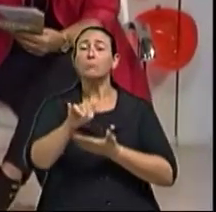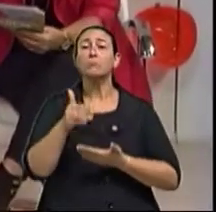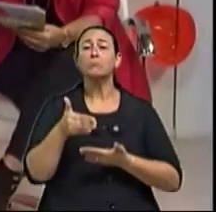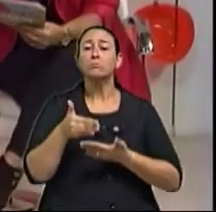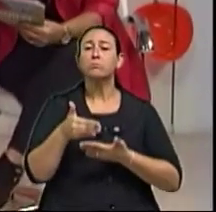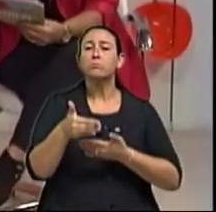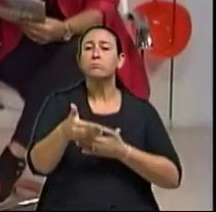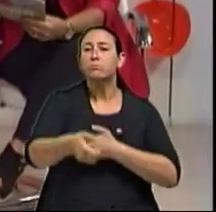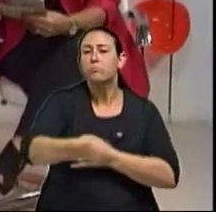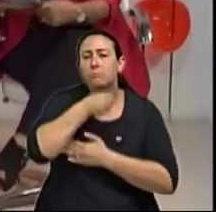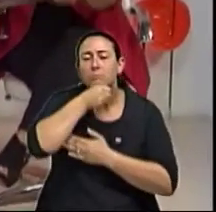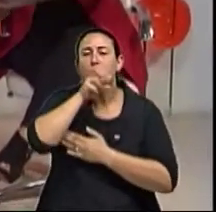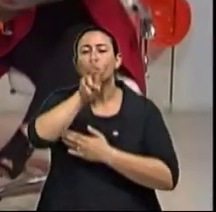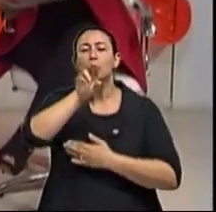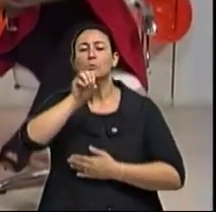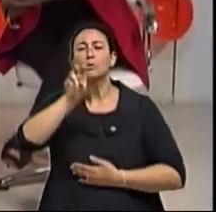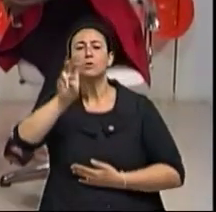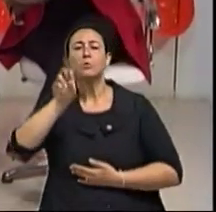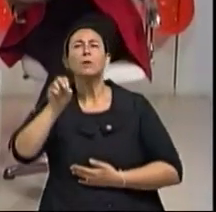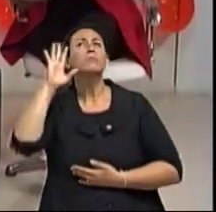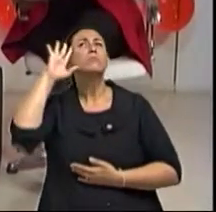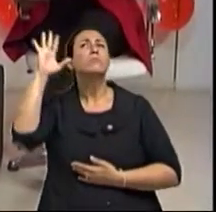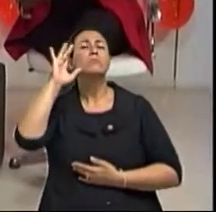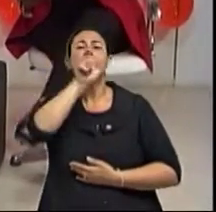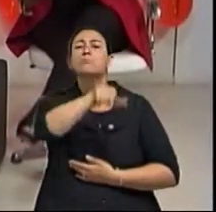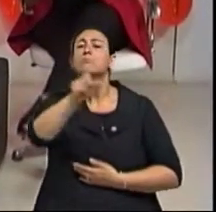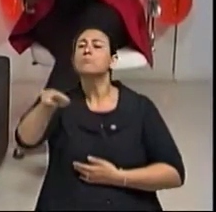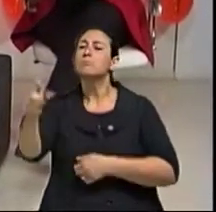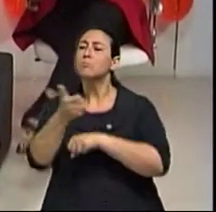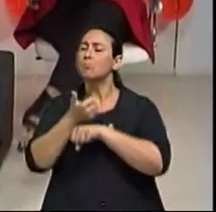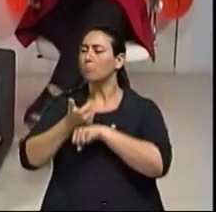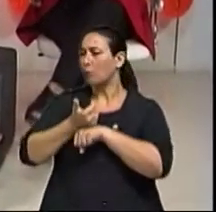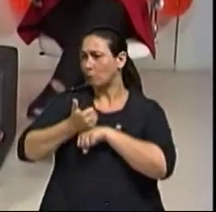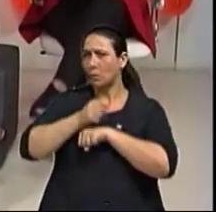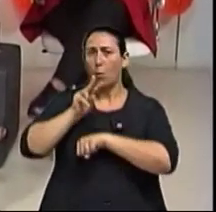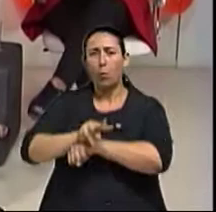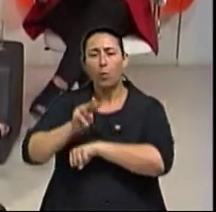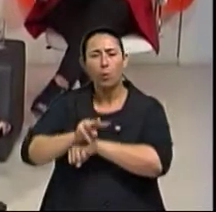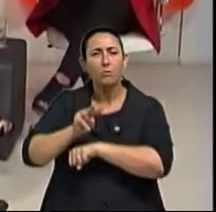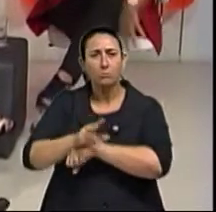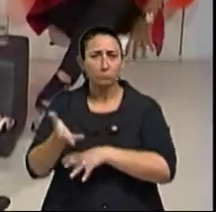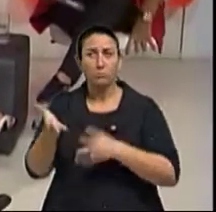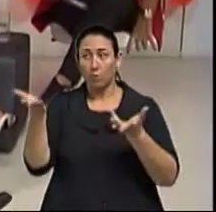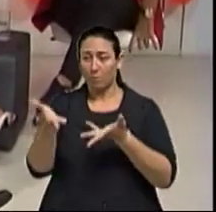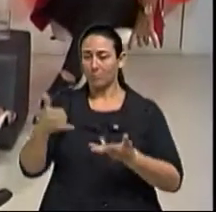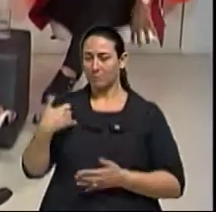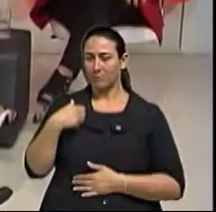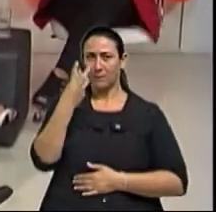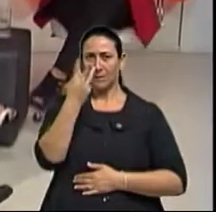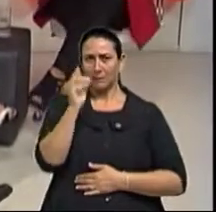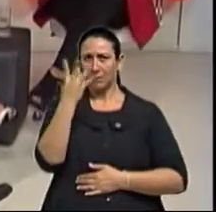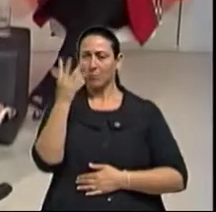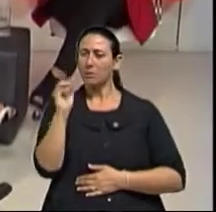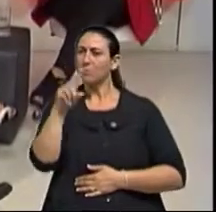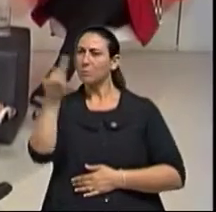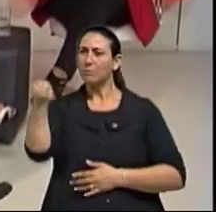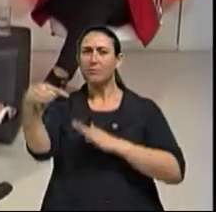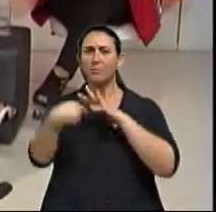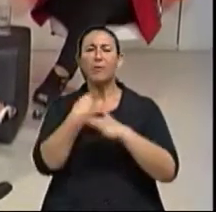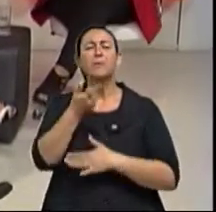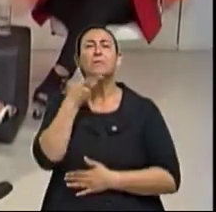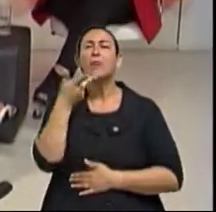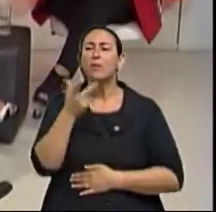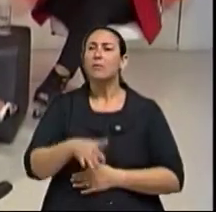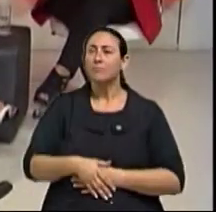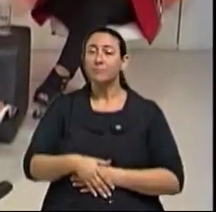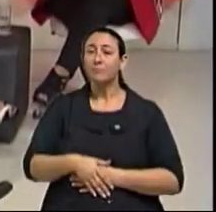os cuidadores de 2050? Os que estão em casa de 30 e poucos, 40 anos, estão agora chegaram assim para a beirinha do sofá? Pois é,